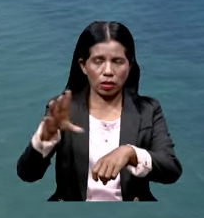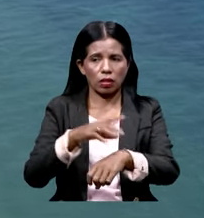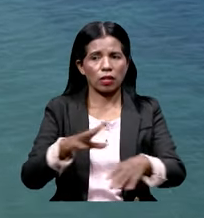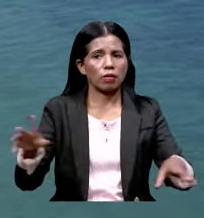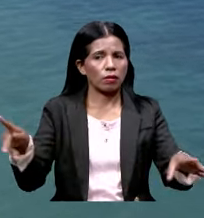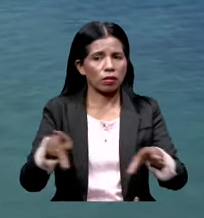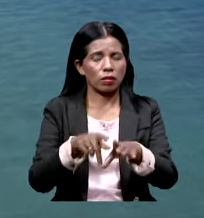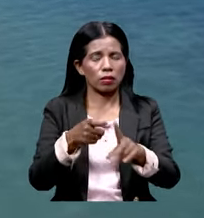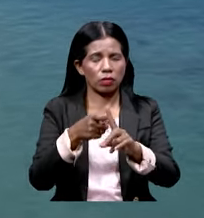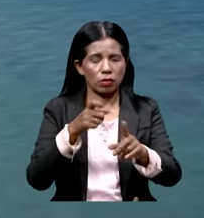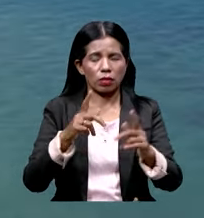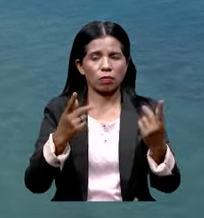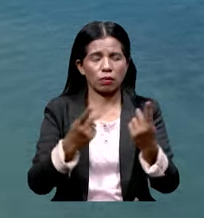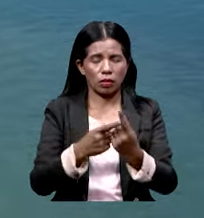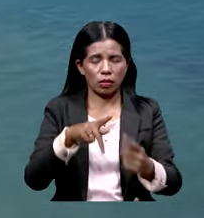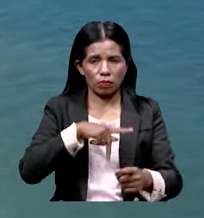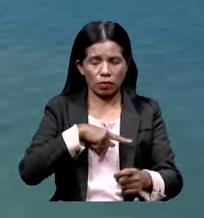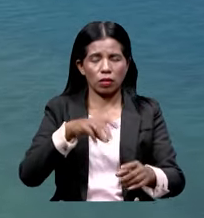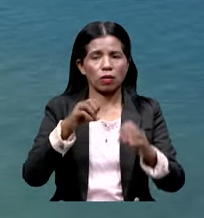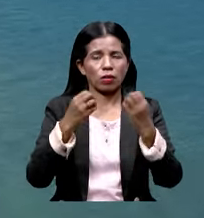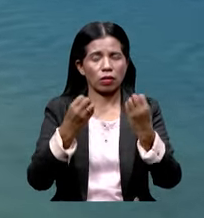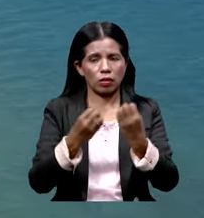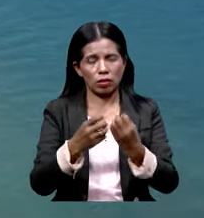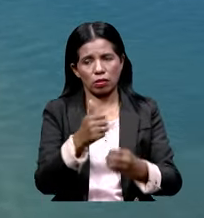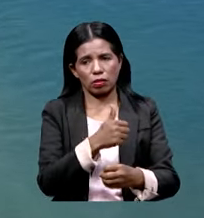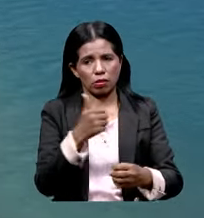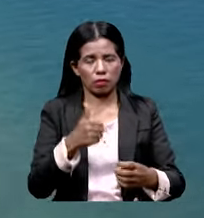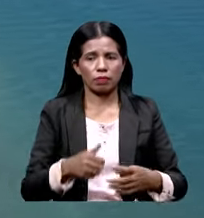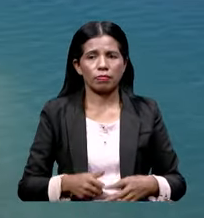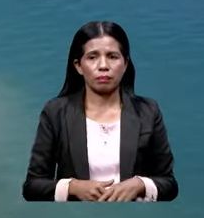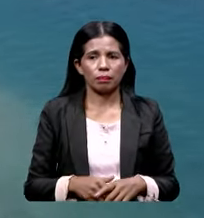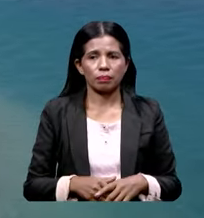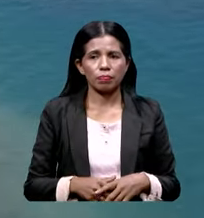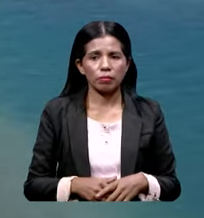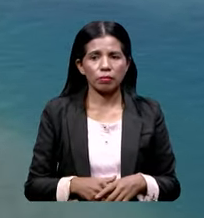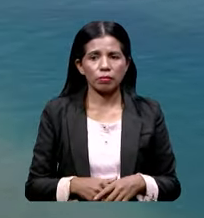participa usi setor privado no organisasi non-governamental sira. Tito Silva, GMN.